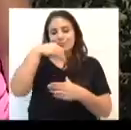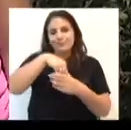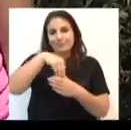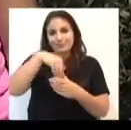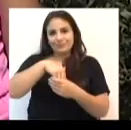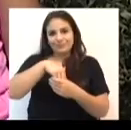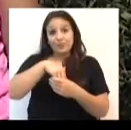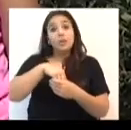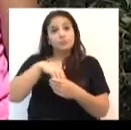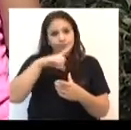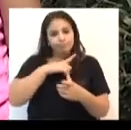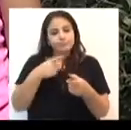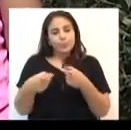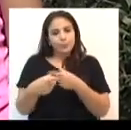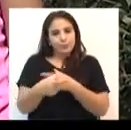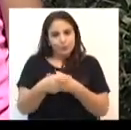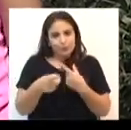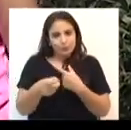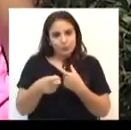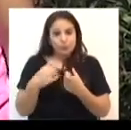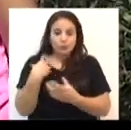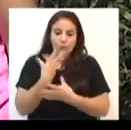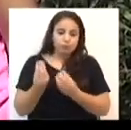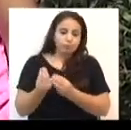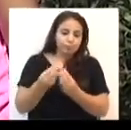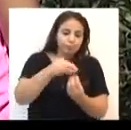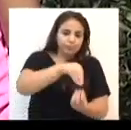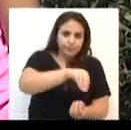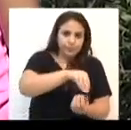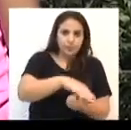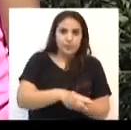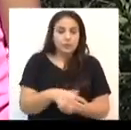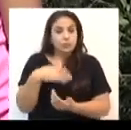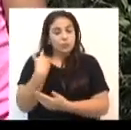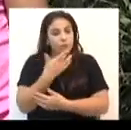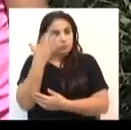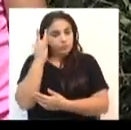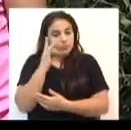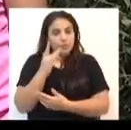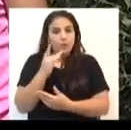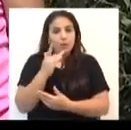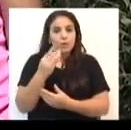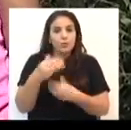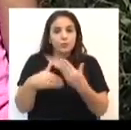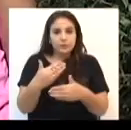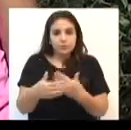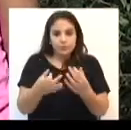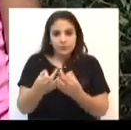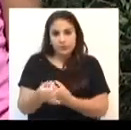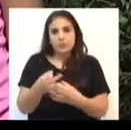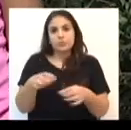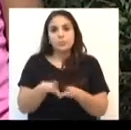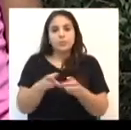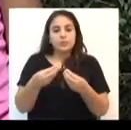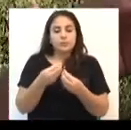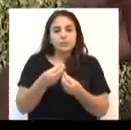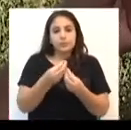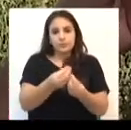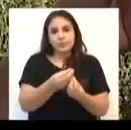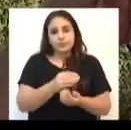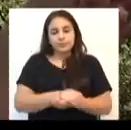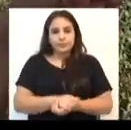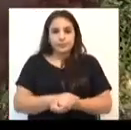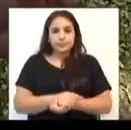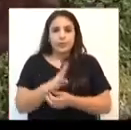dentro. E tinha até bichinhos, só que a gente jogou fora, a gente virou as garrafas para levar até ali no barranco.